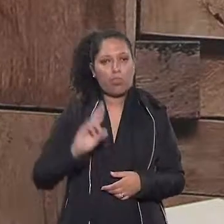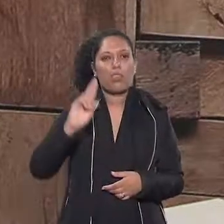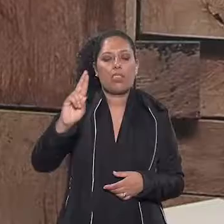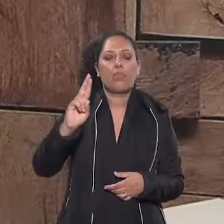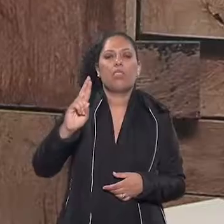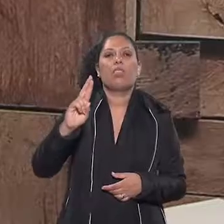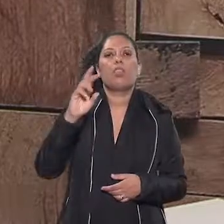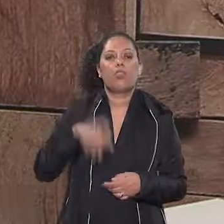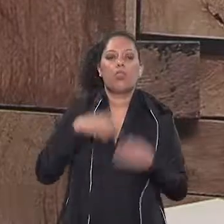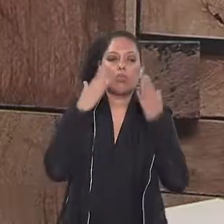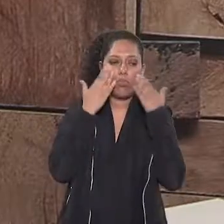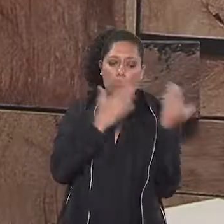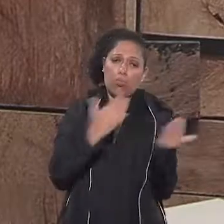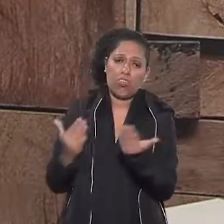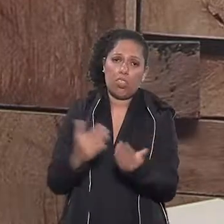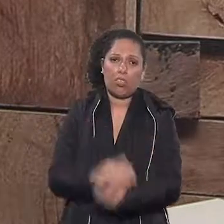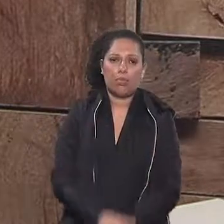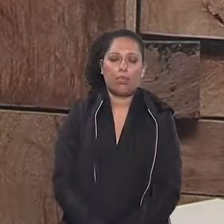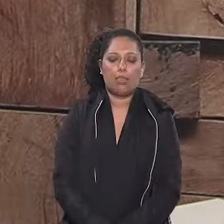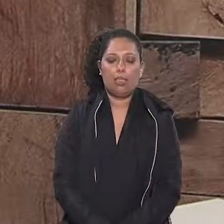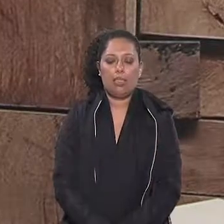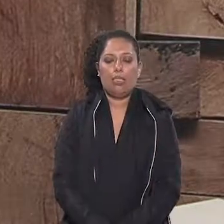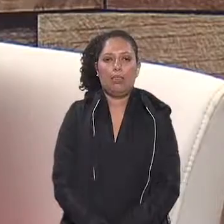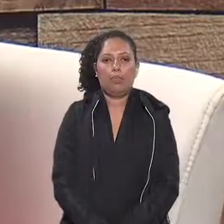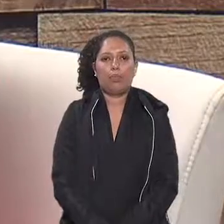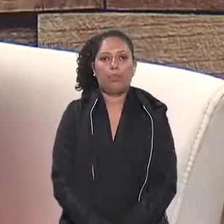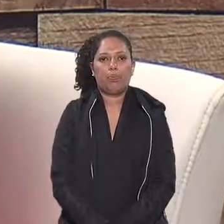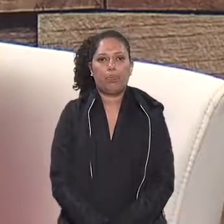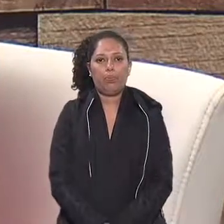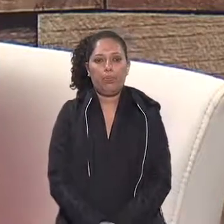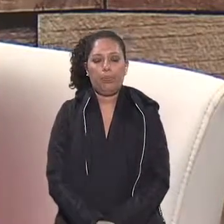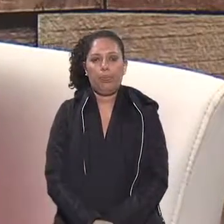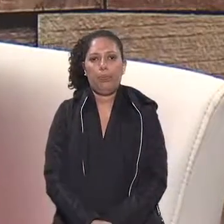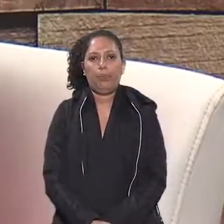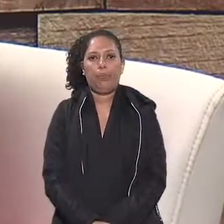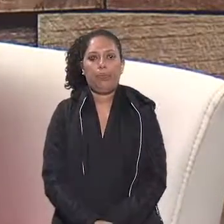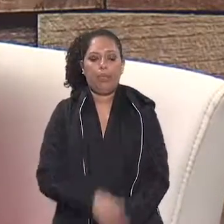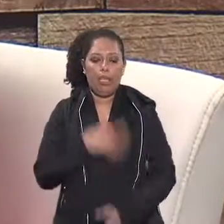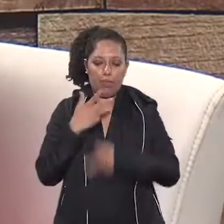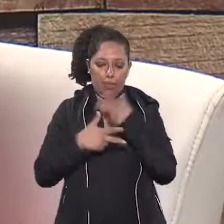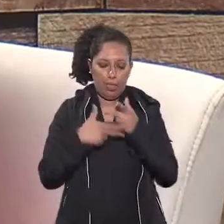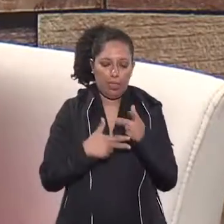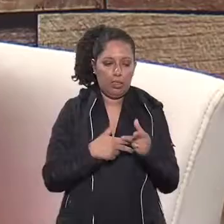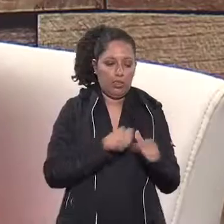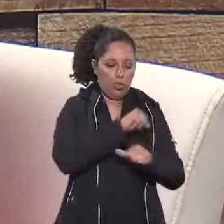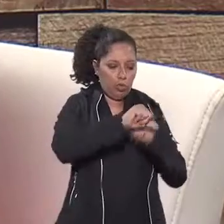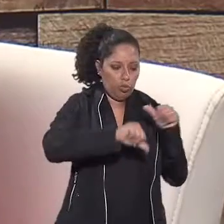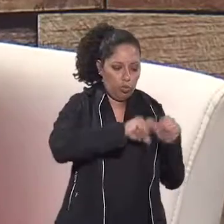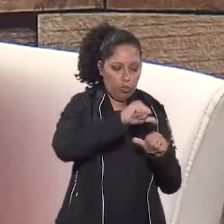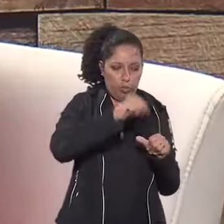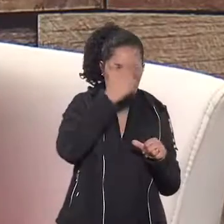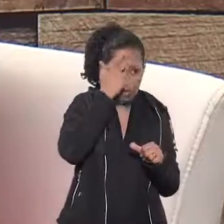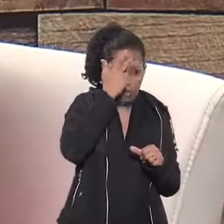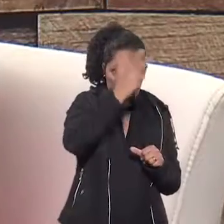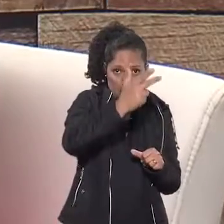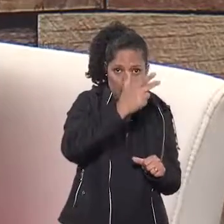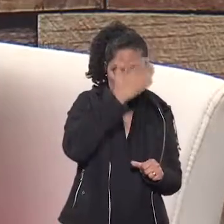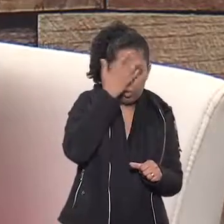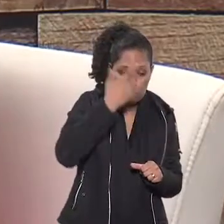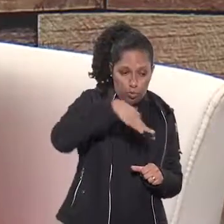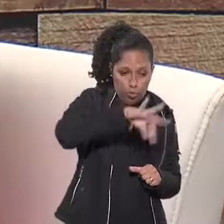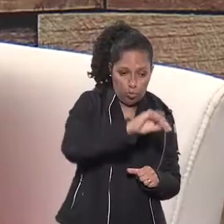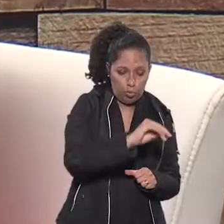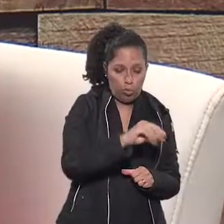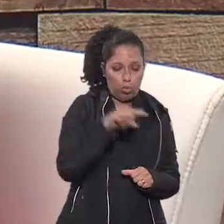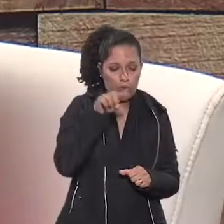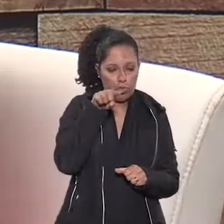pouco mostrar isso. E não é só essa questão da conscientização, você como cientista político